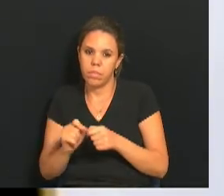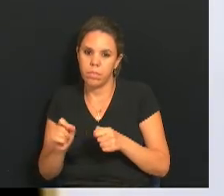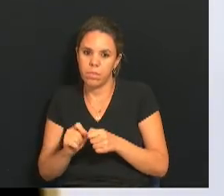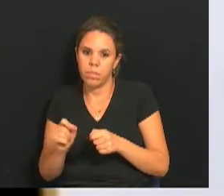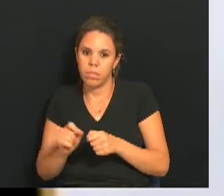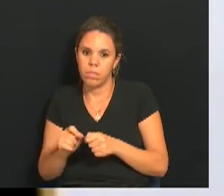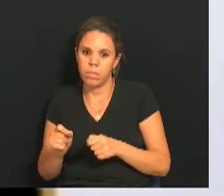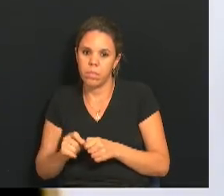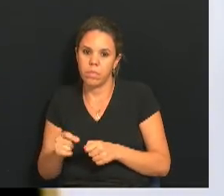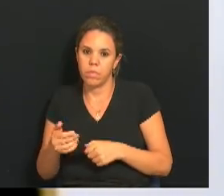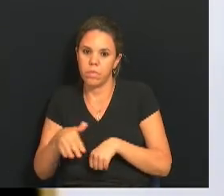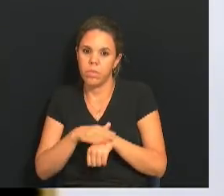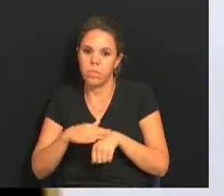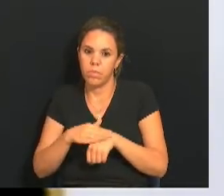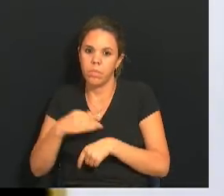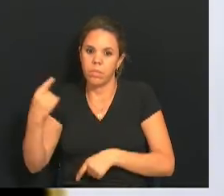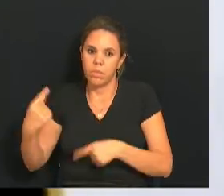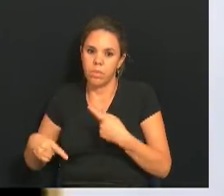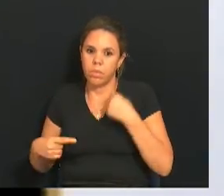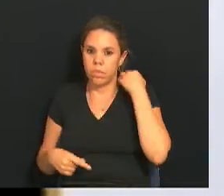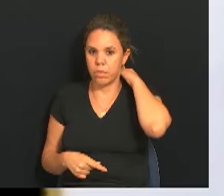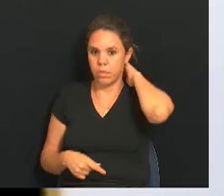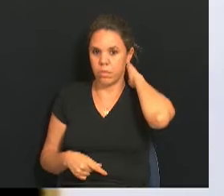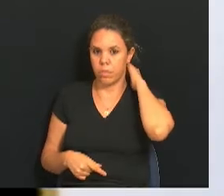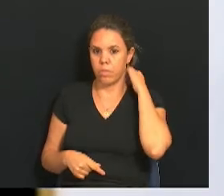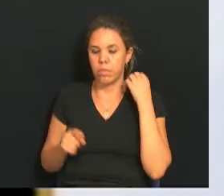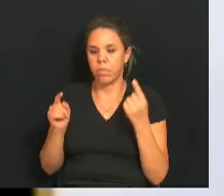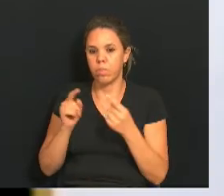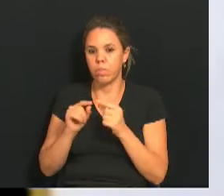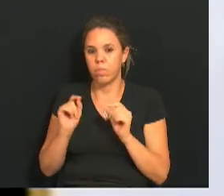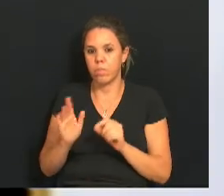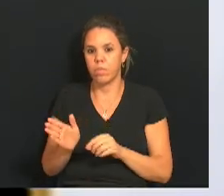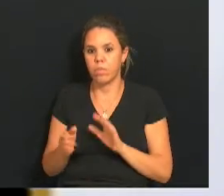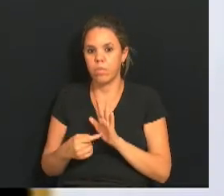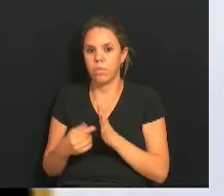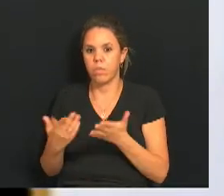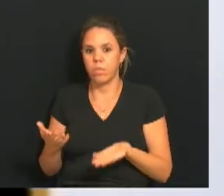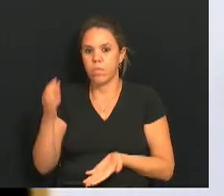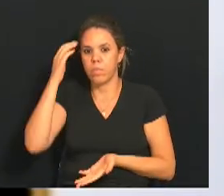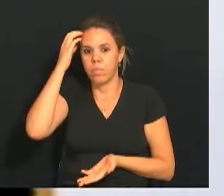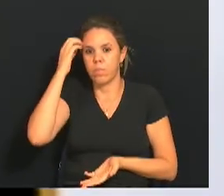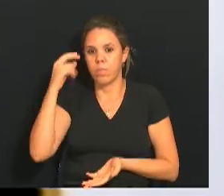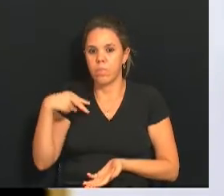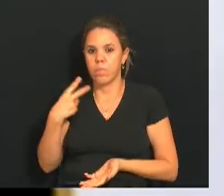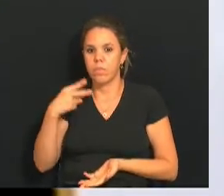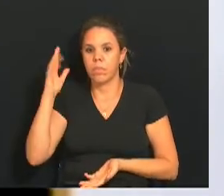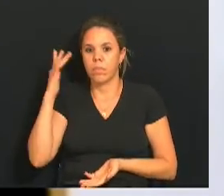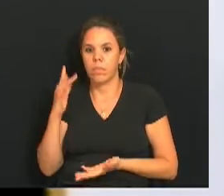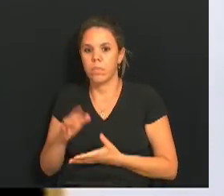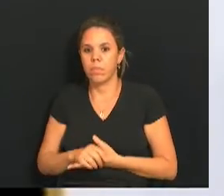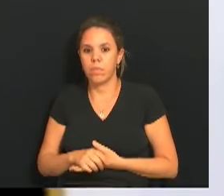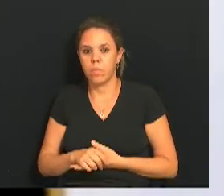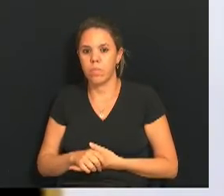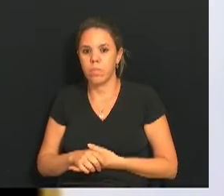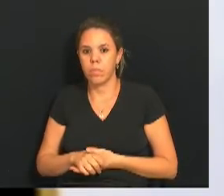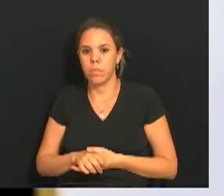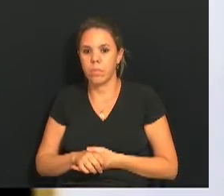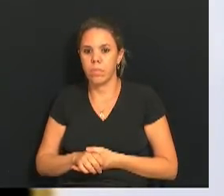uma conversa política, no sentido já apontado pela vereadora Guida,